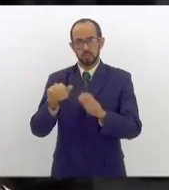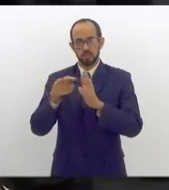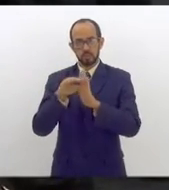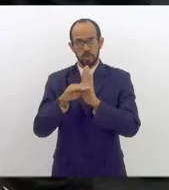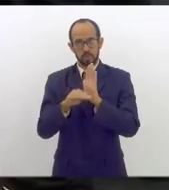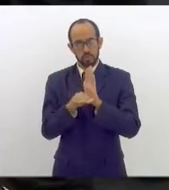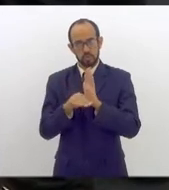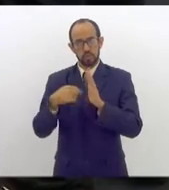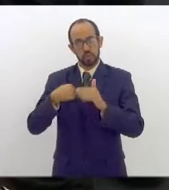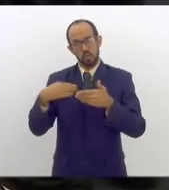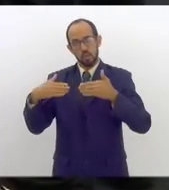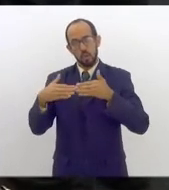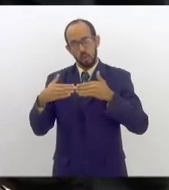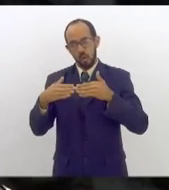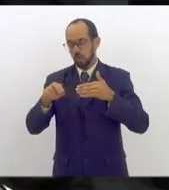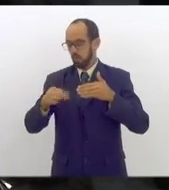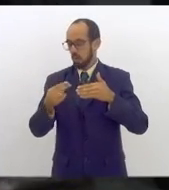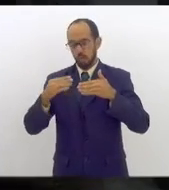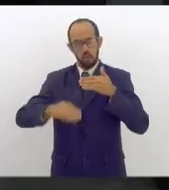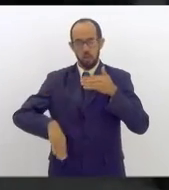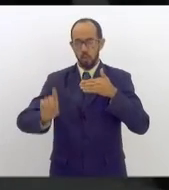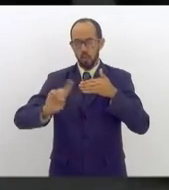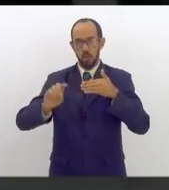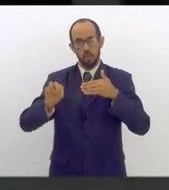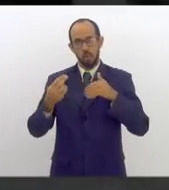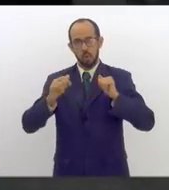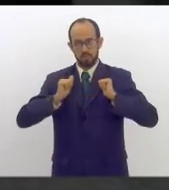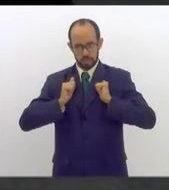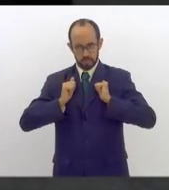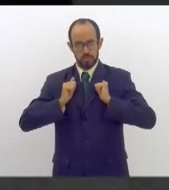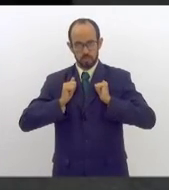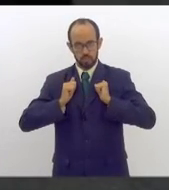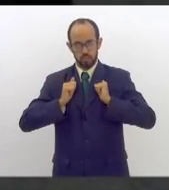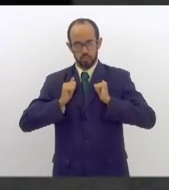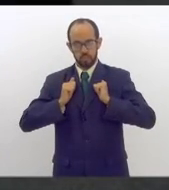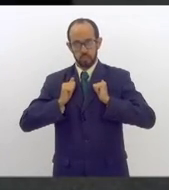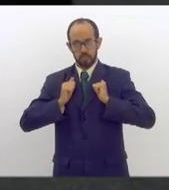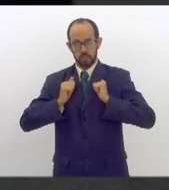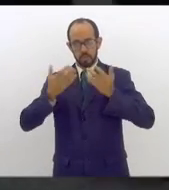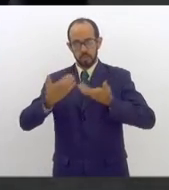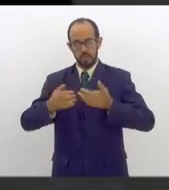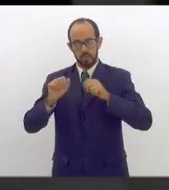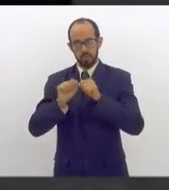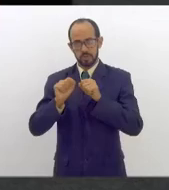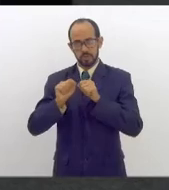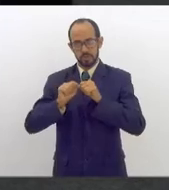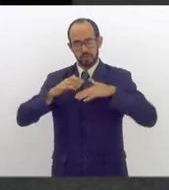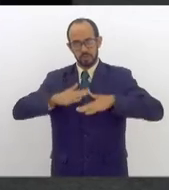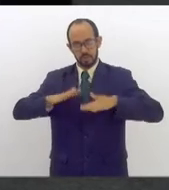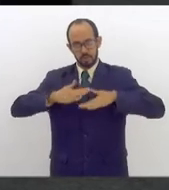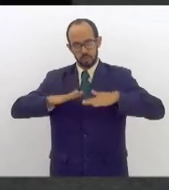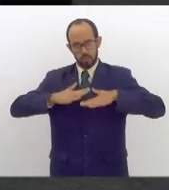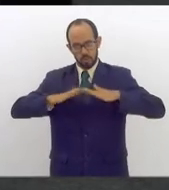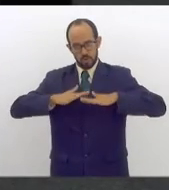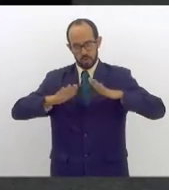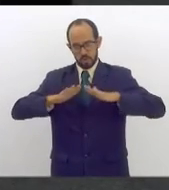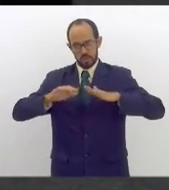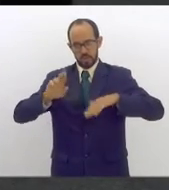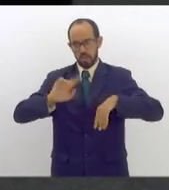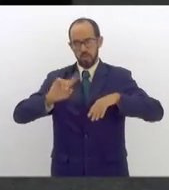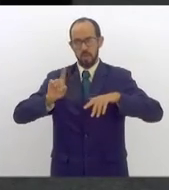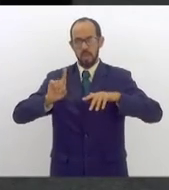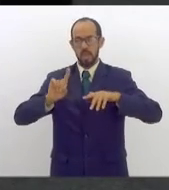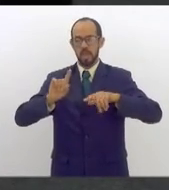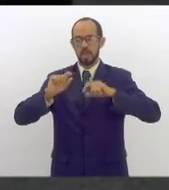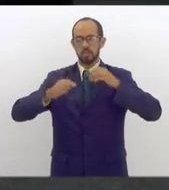que eu concordo ou não, ou a minha abstenção. Sim. Tá? Eu quero fazer uma coisa bem tranquila. Organizado. Não estou aqui fazendo